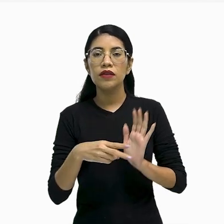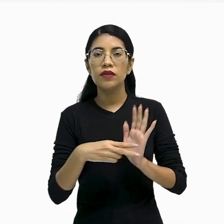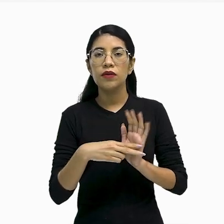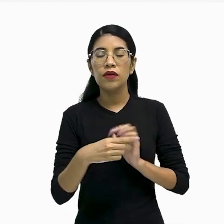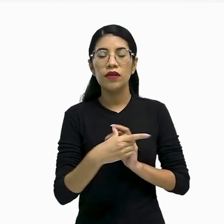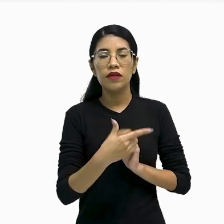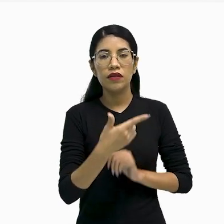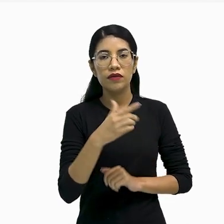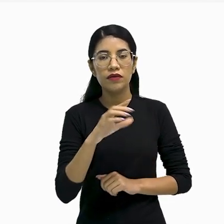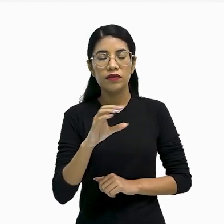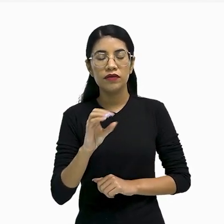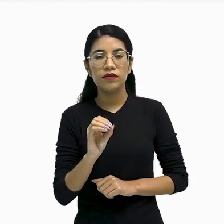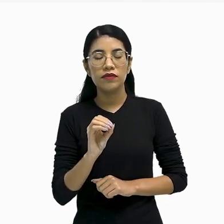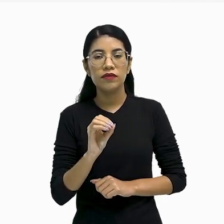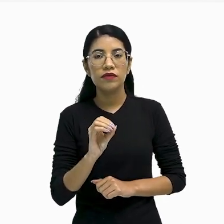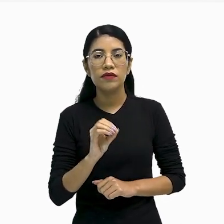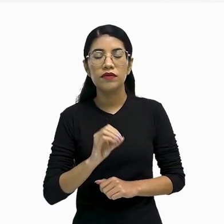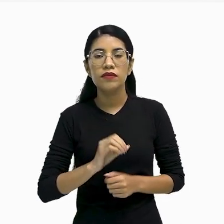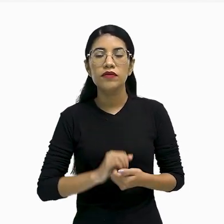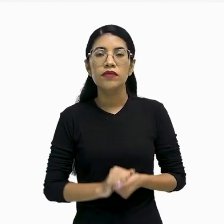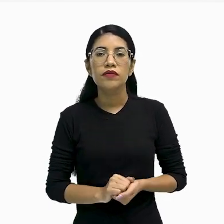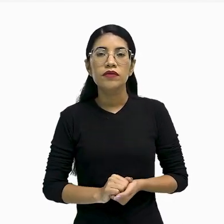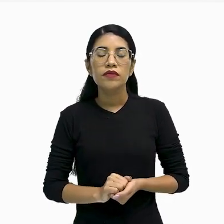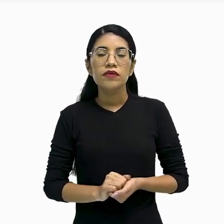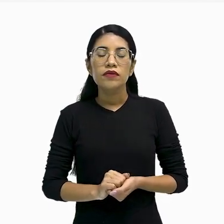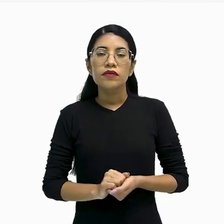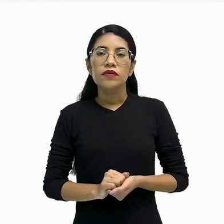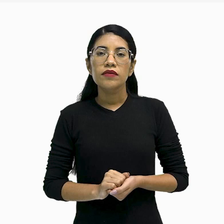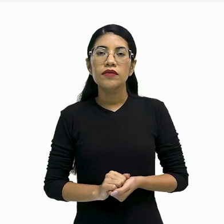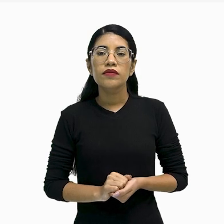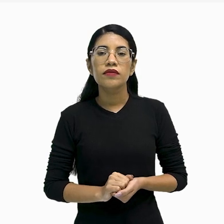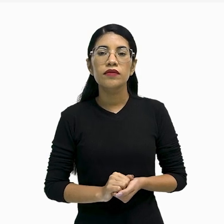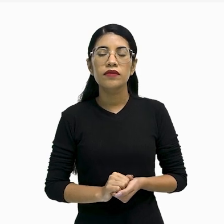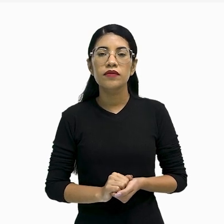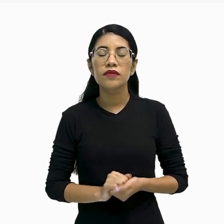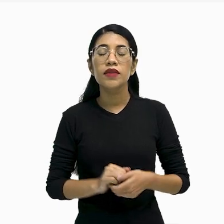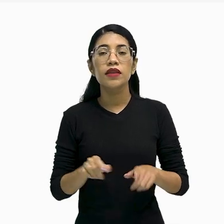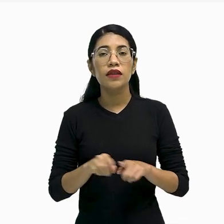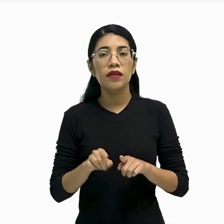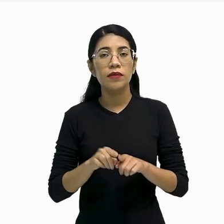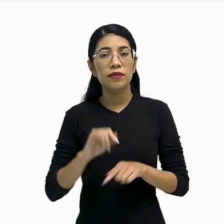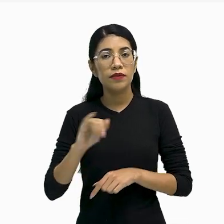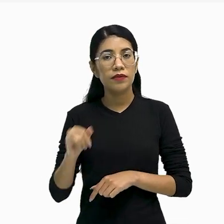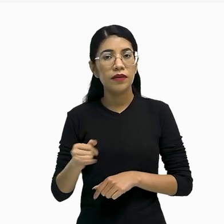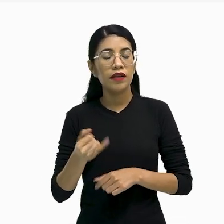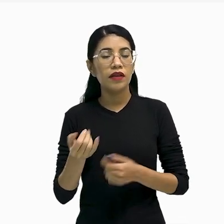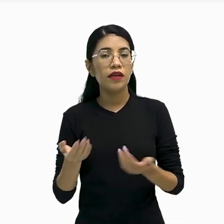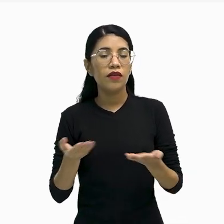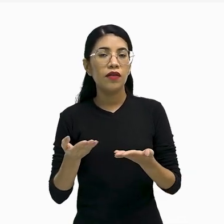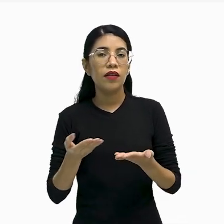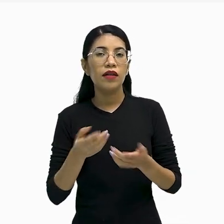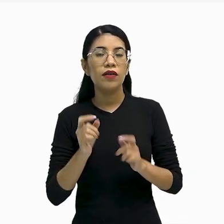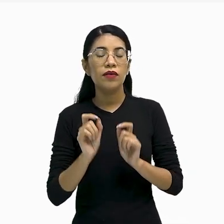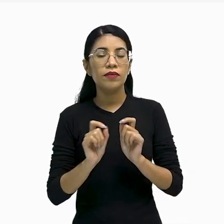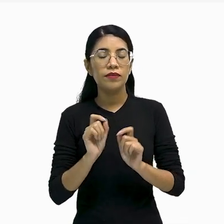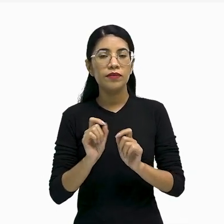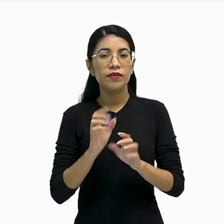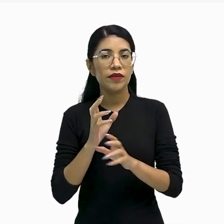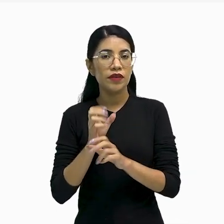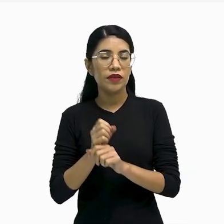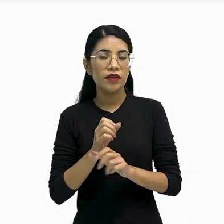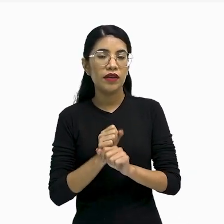de 20 graus, tá certo? E aí, pessoal, vou aproveitar aqui também para a gente